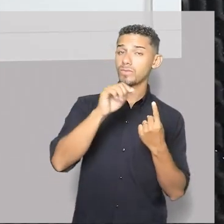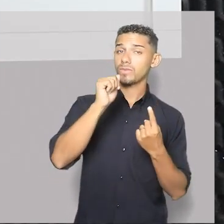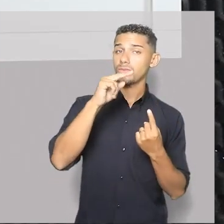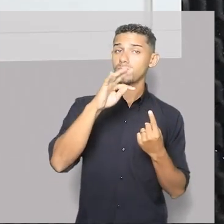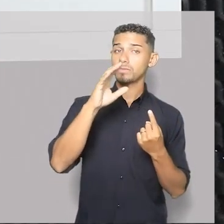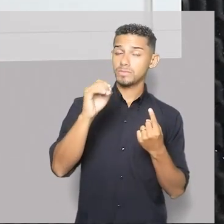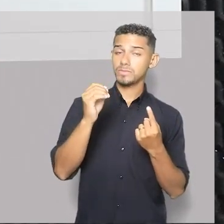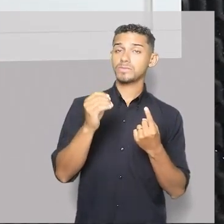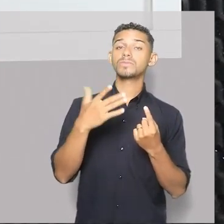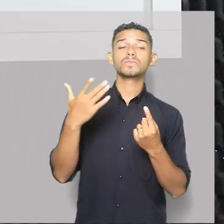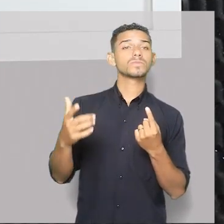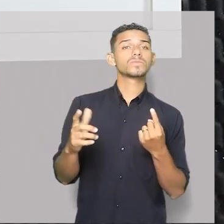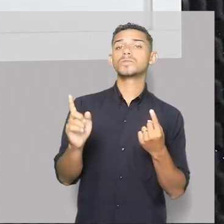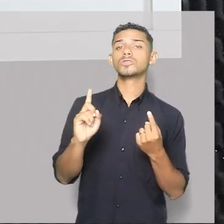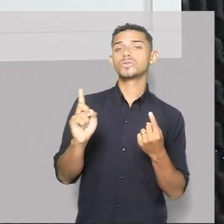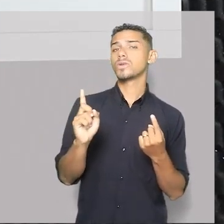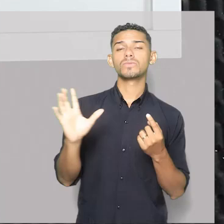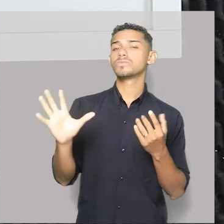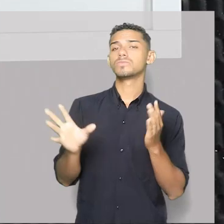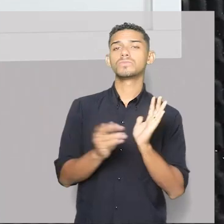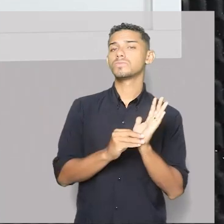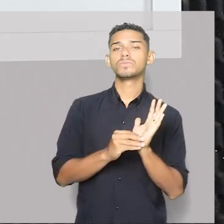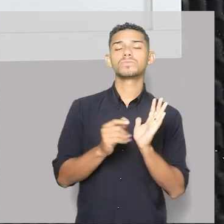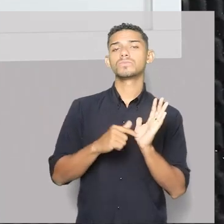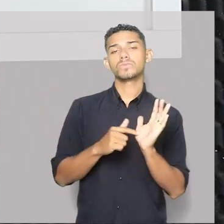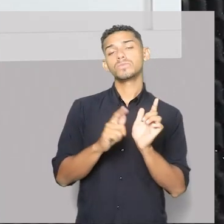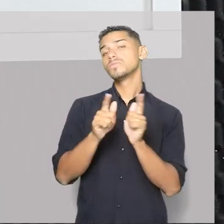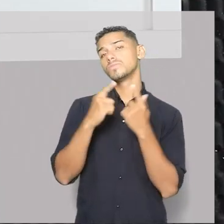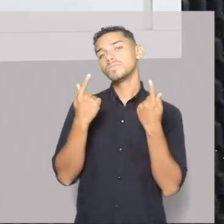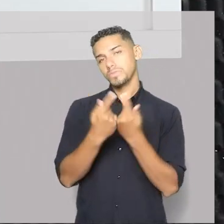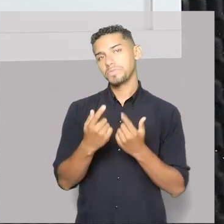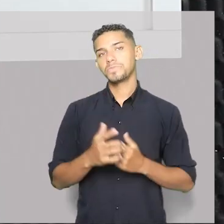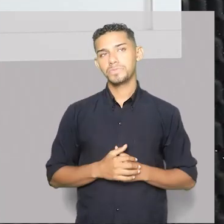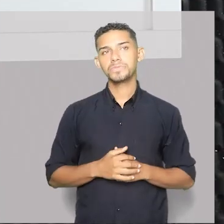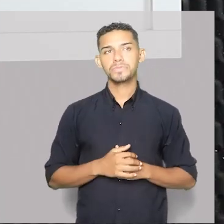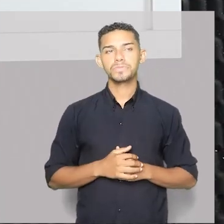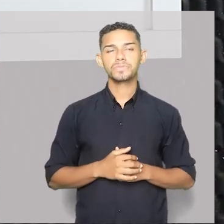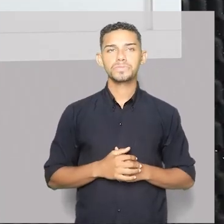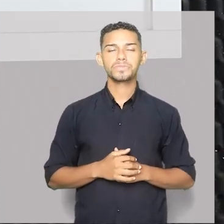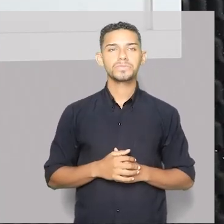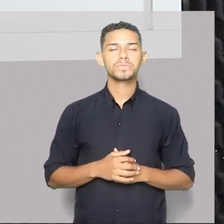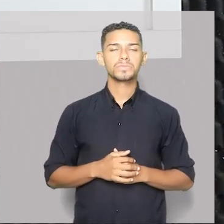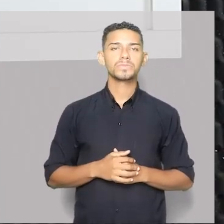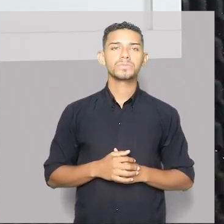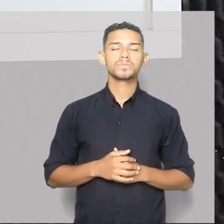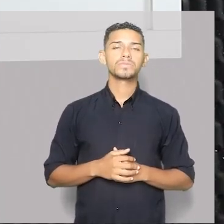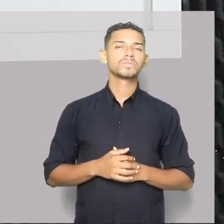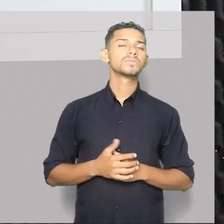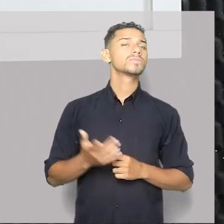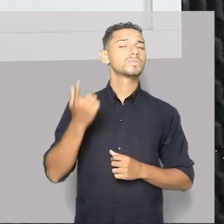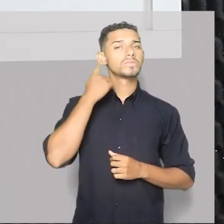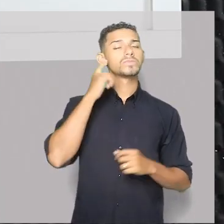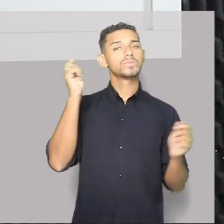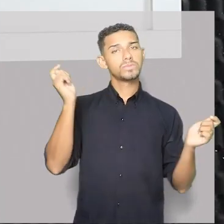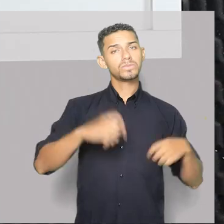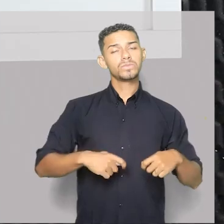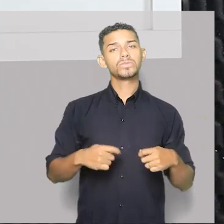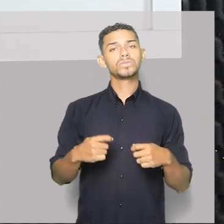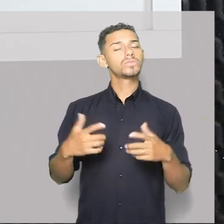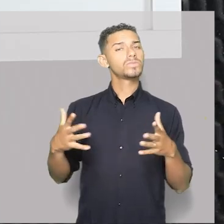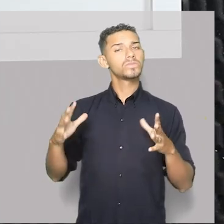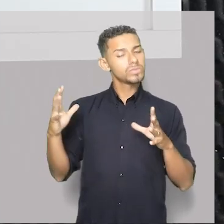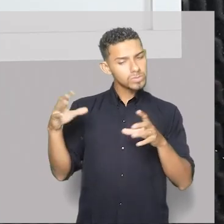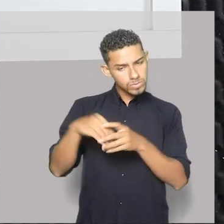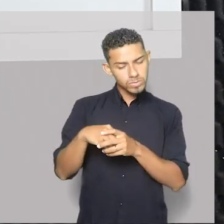mais recente, ele não vai ser incluso nesse grupo. Então, aquele ancestral, né, que seria compartilhado